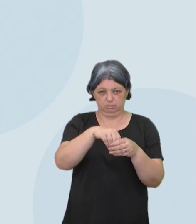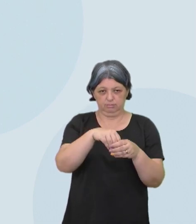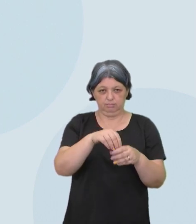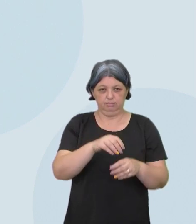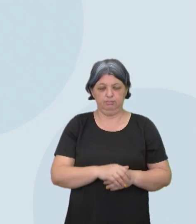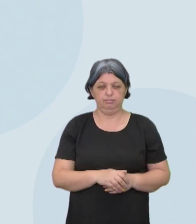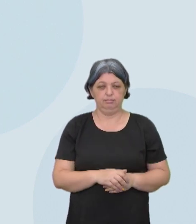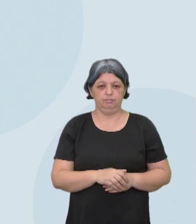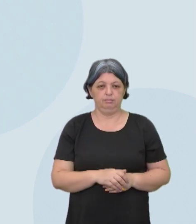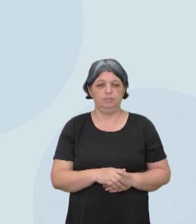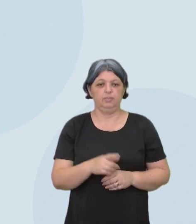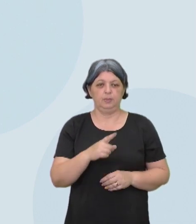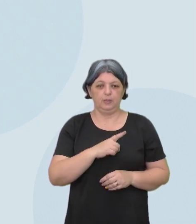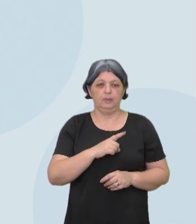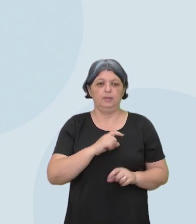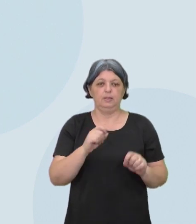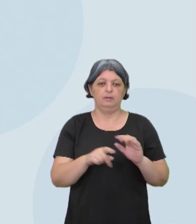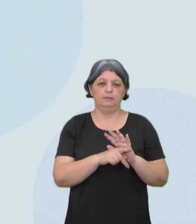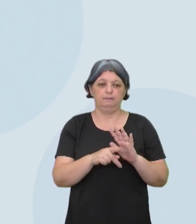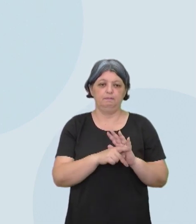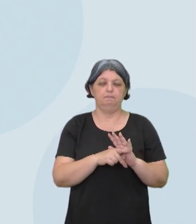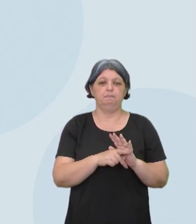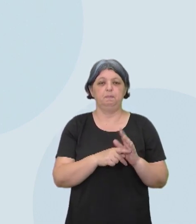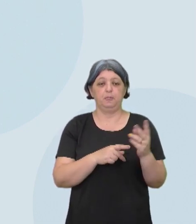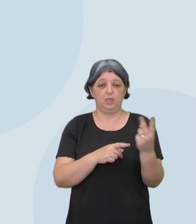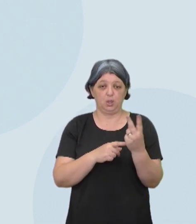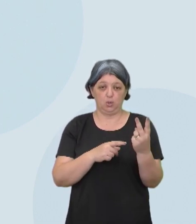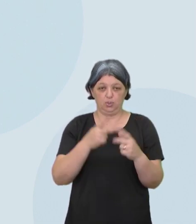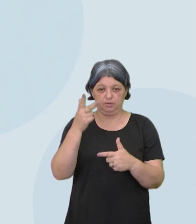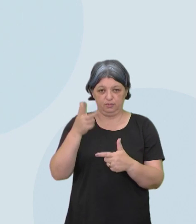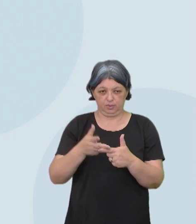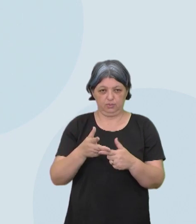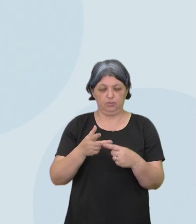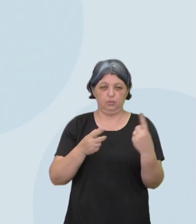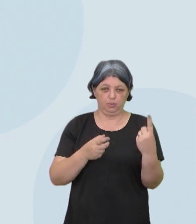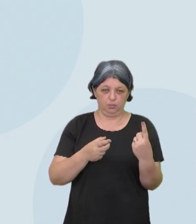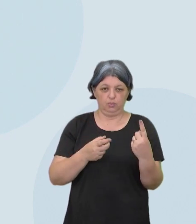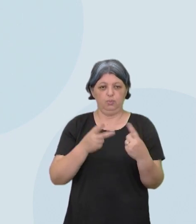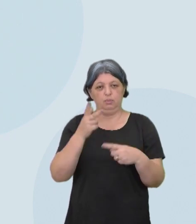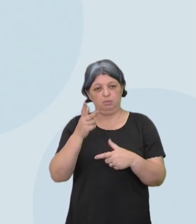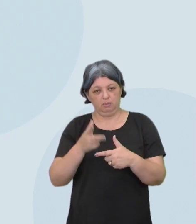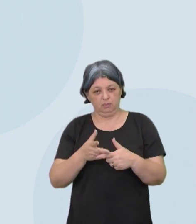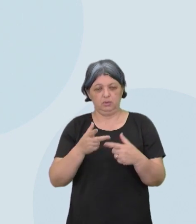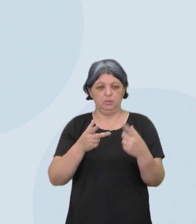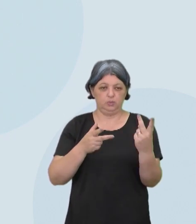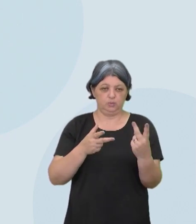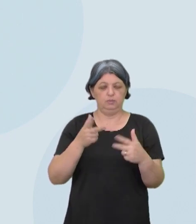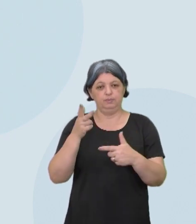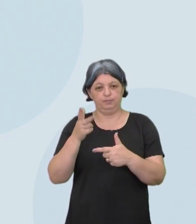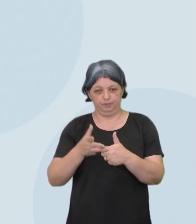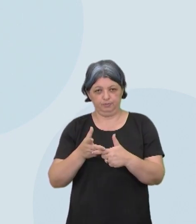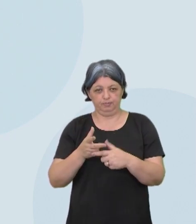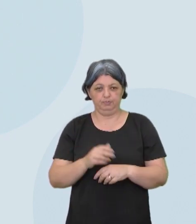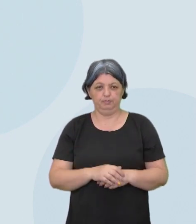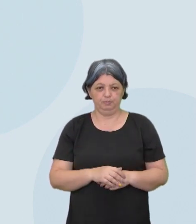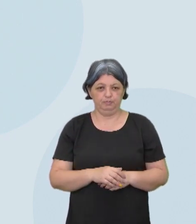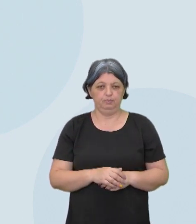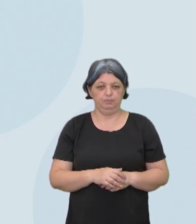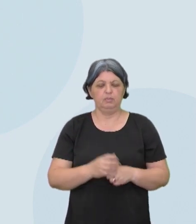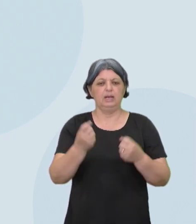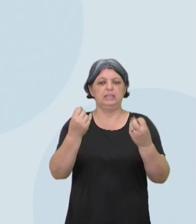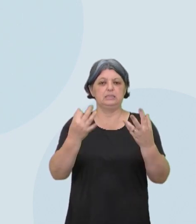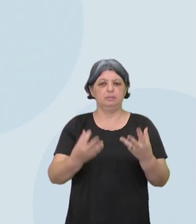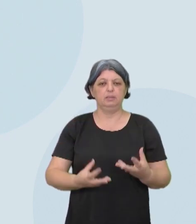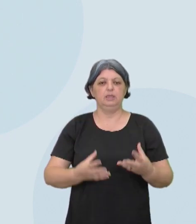Então, a gente tem aí a sugestão desses dois vídeos, vídeo 1 e o vídeo 2, onde a gente relata bonitinho como